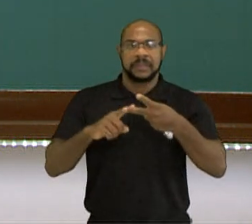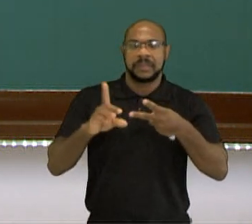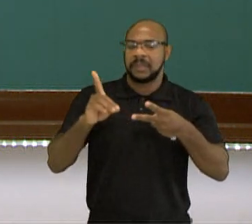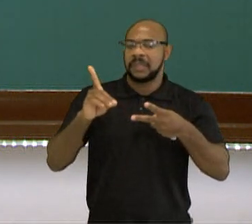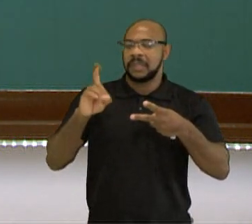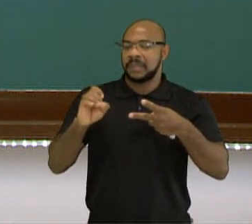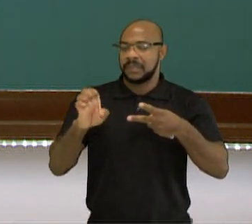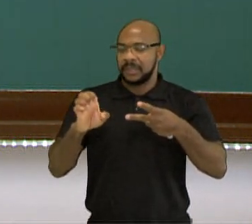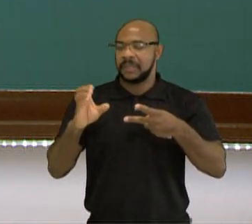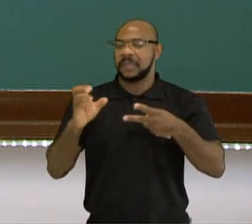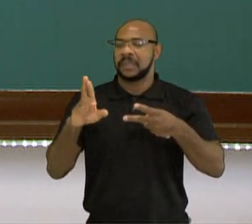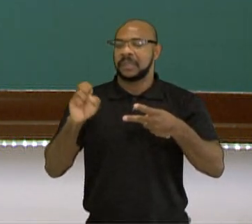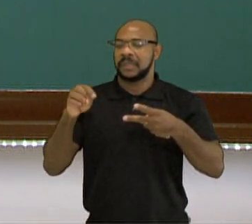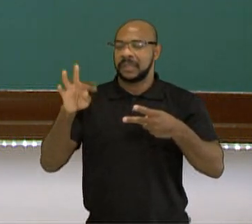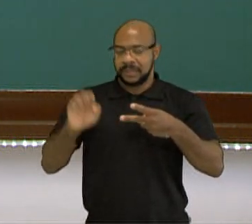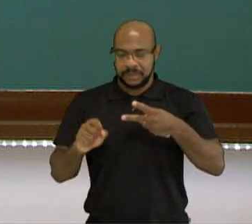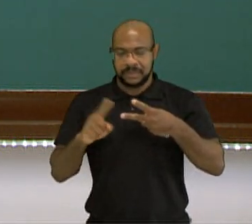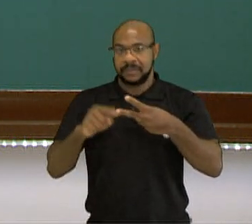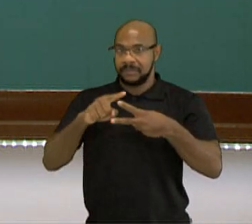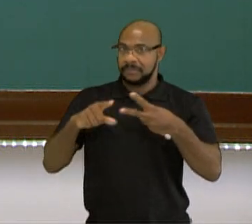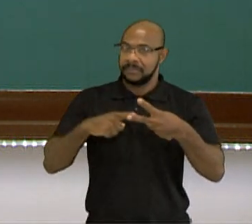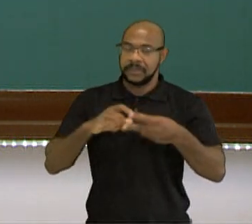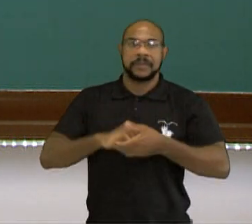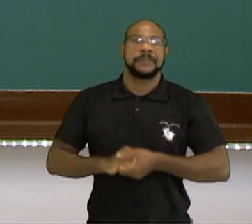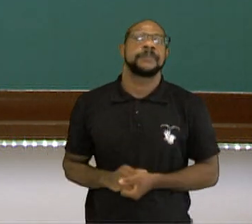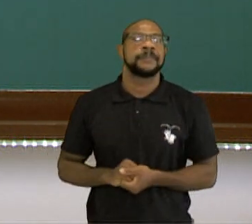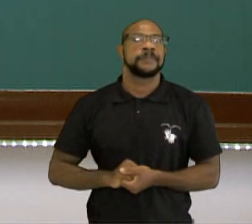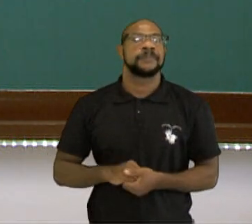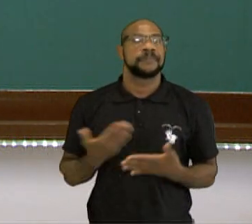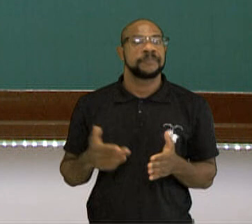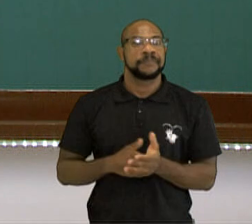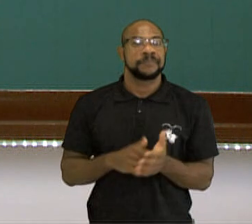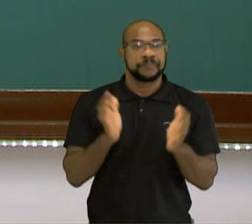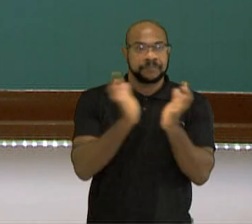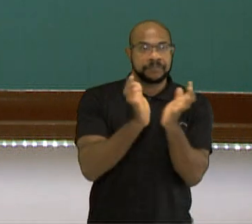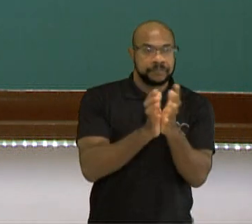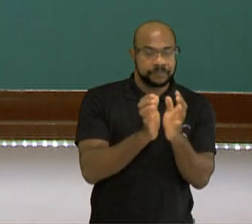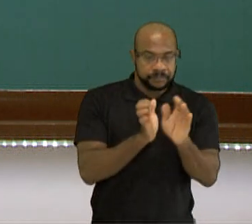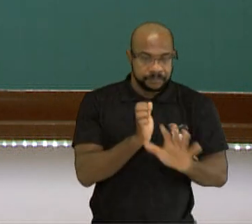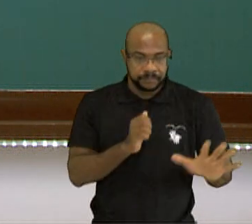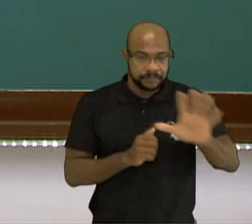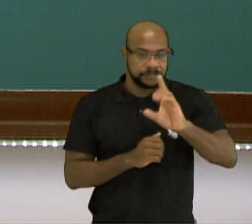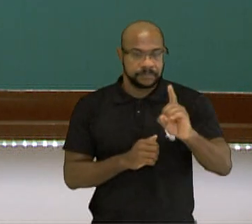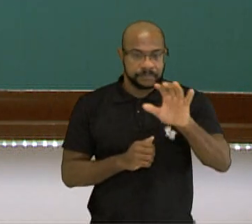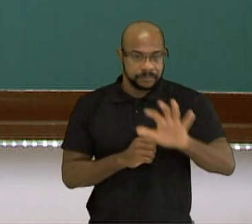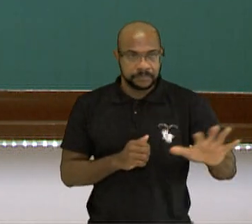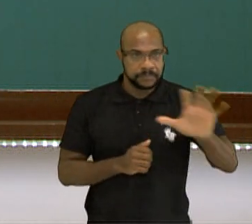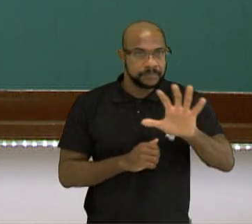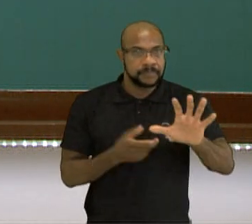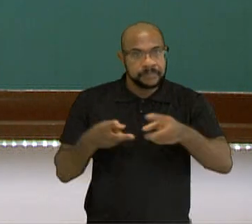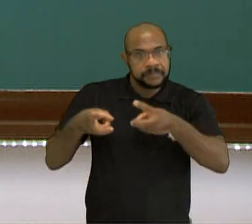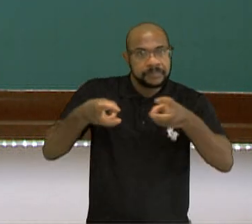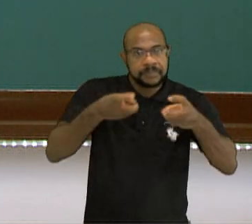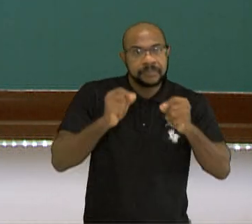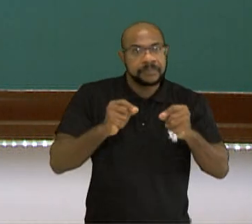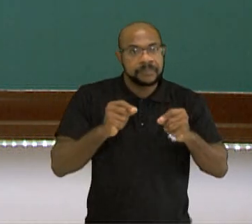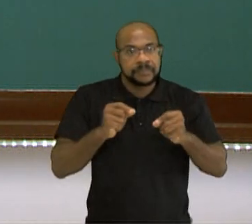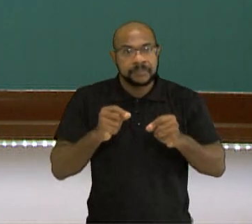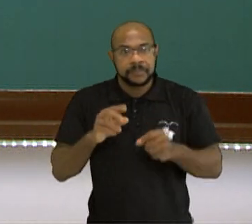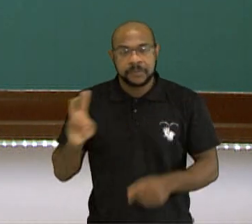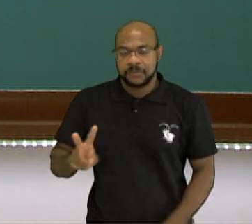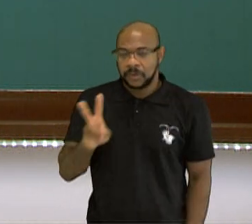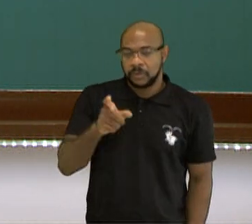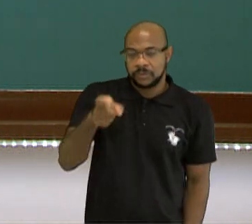Do conjunto domínio, eu tenho que observar os valores do eixo x e perceber aonde